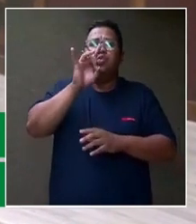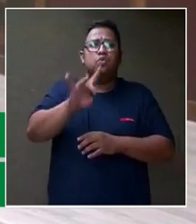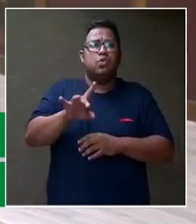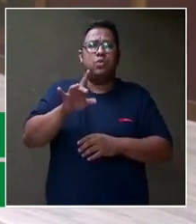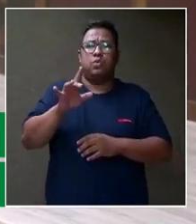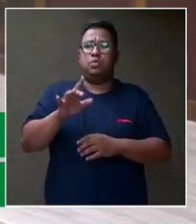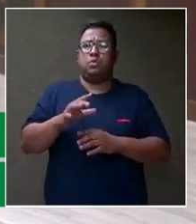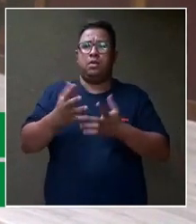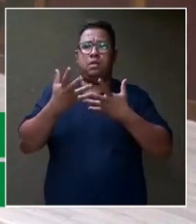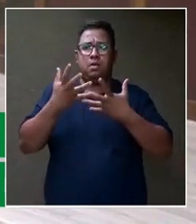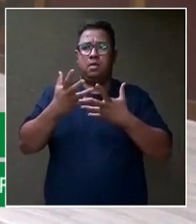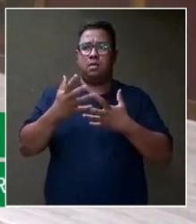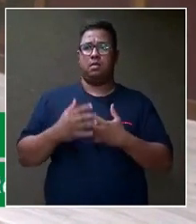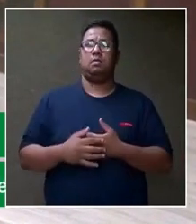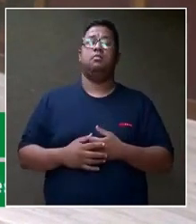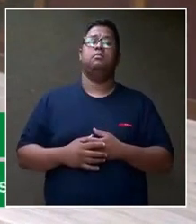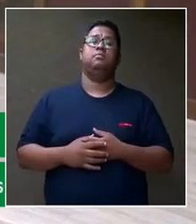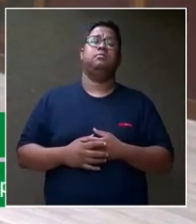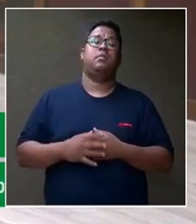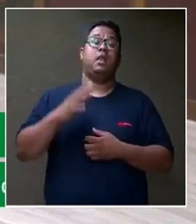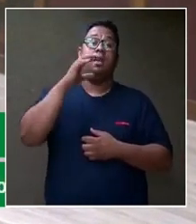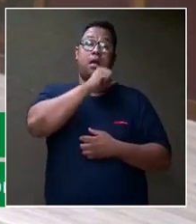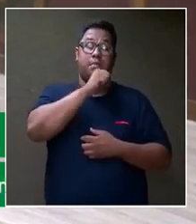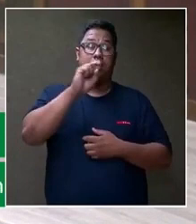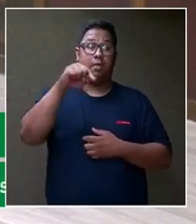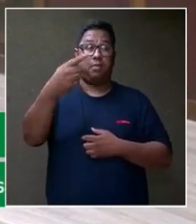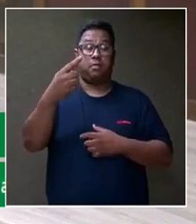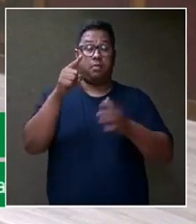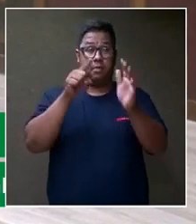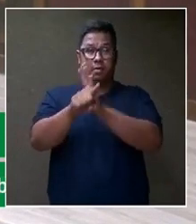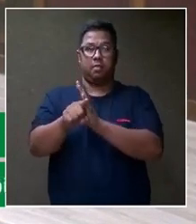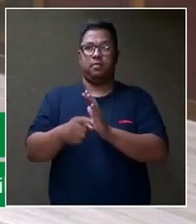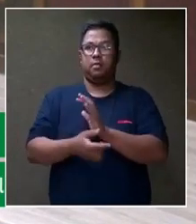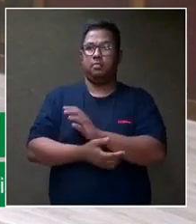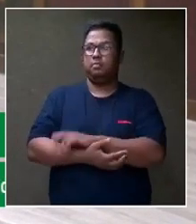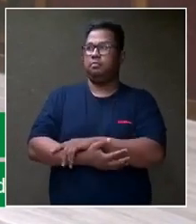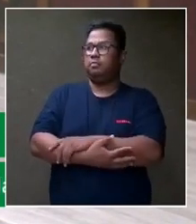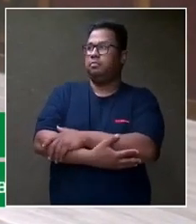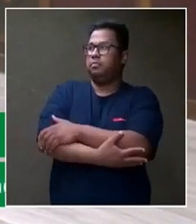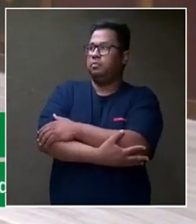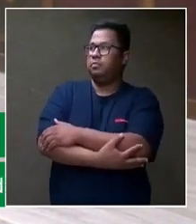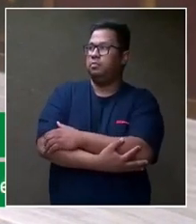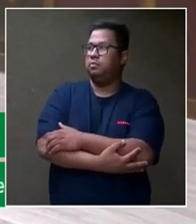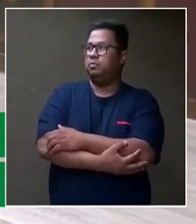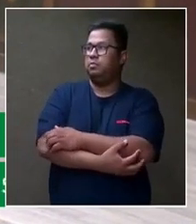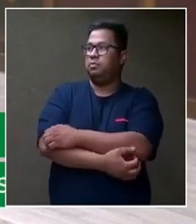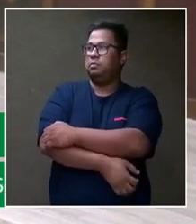que se diz que então teria ligação. Então coloque aí rápido, depois o senhor faz a pergunta.